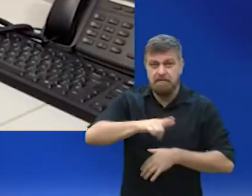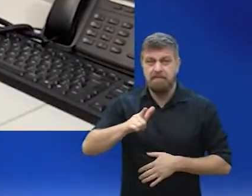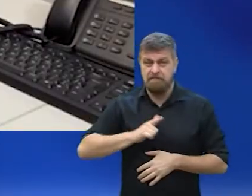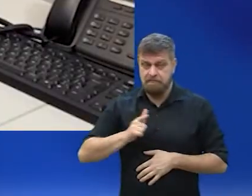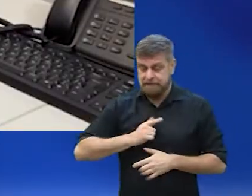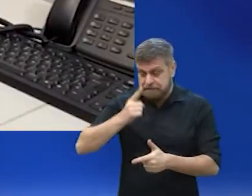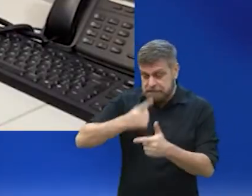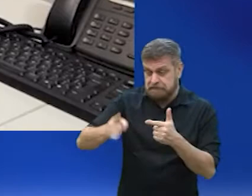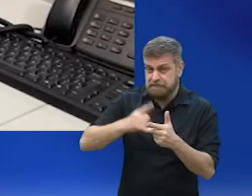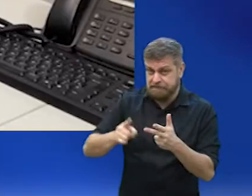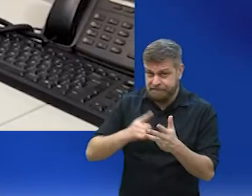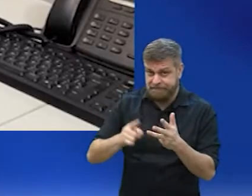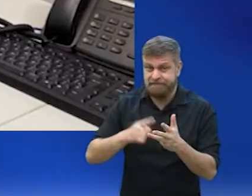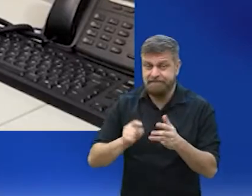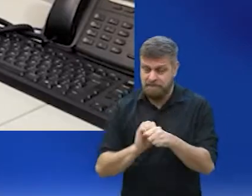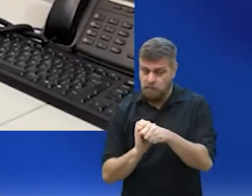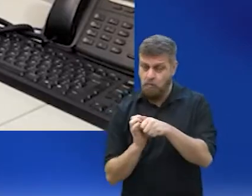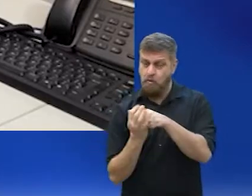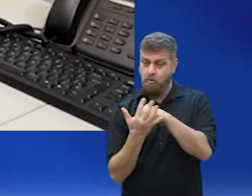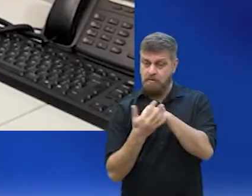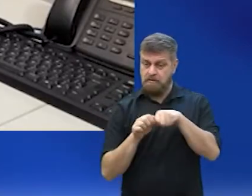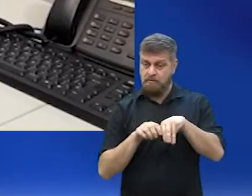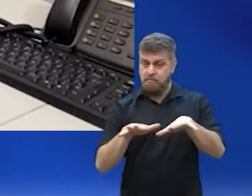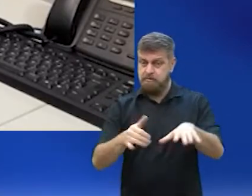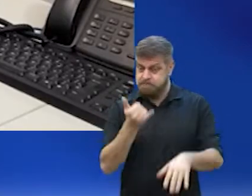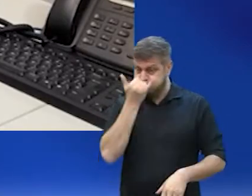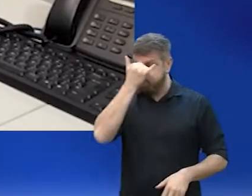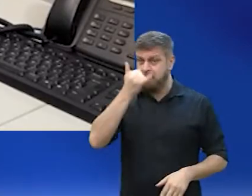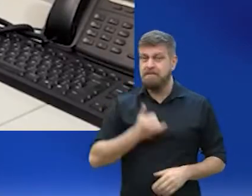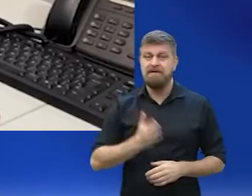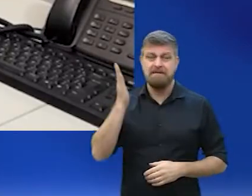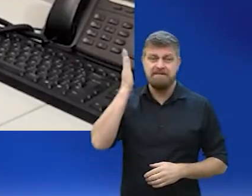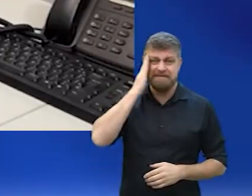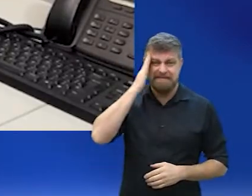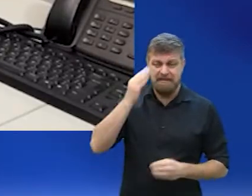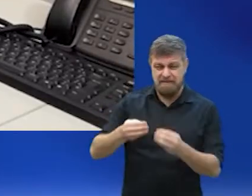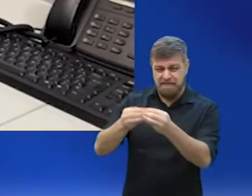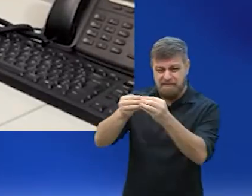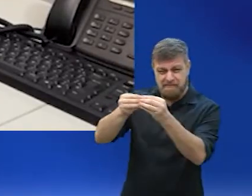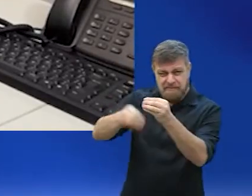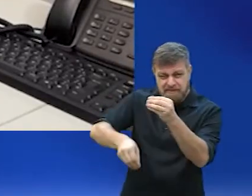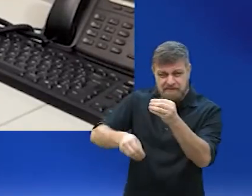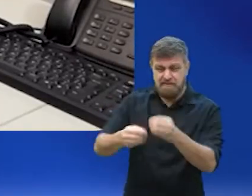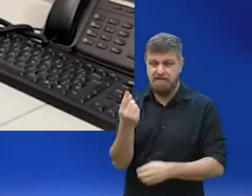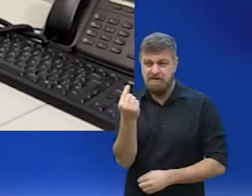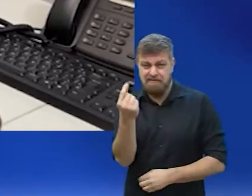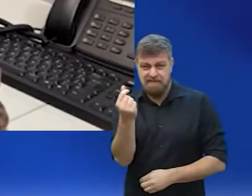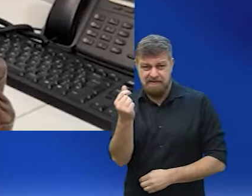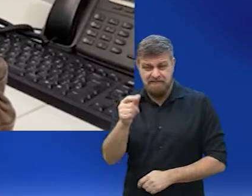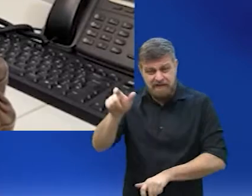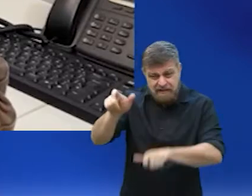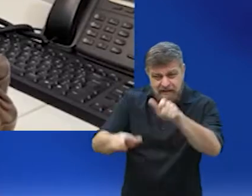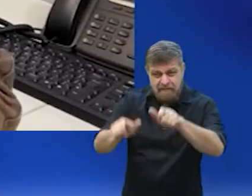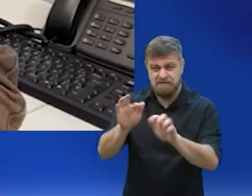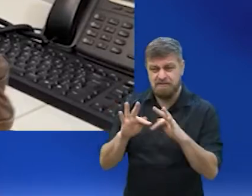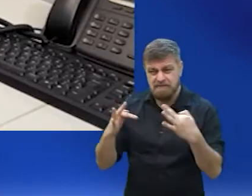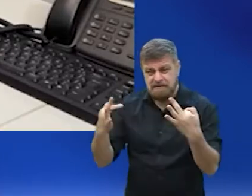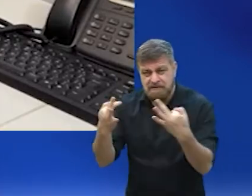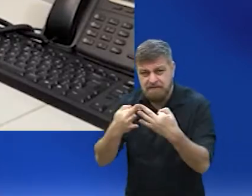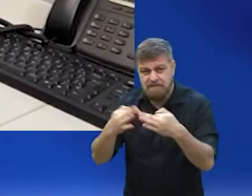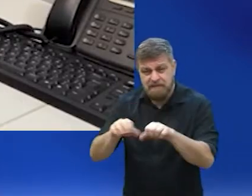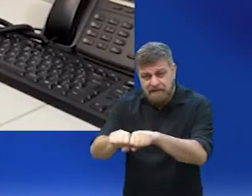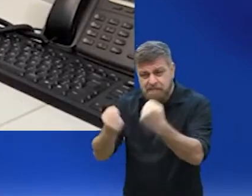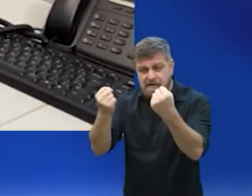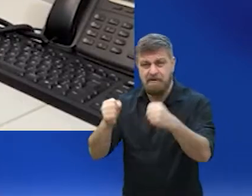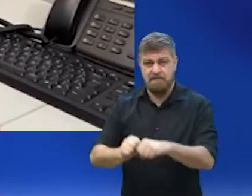pública, ou seja, estamos em plena pandemia de coronavírus, situação em que certamente prejudicou as finanças de